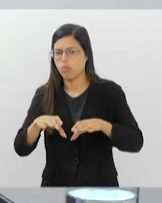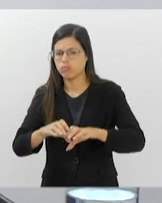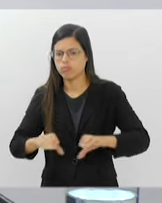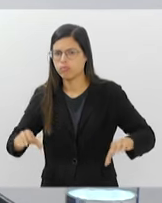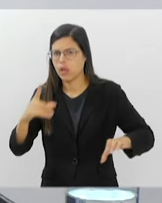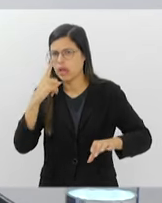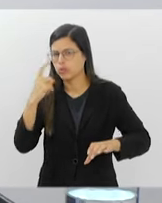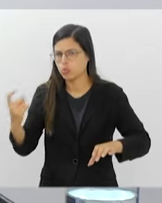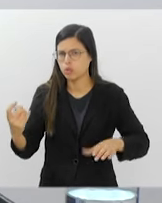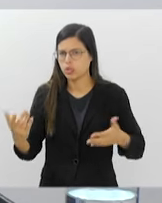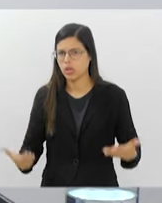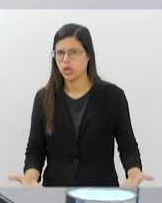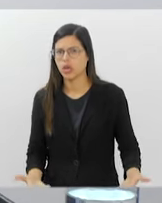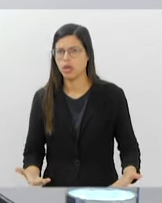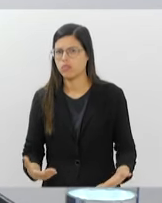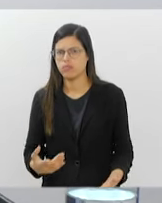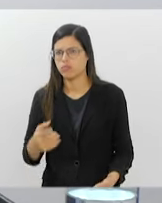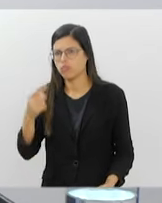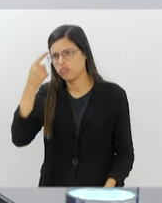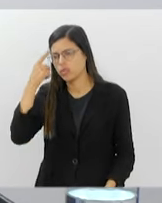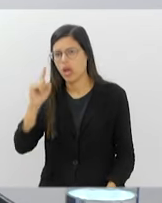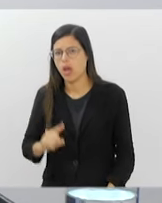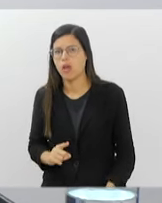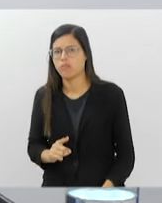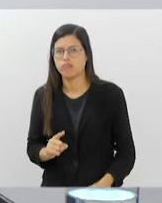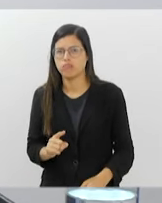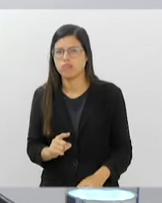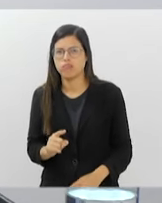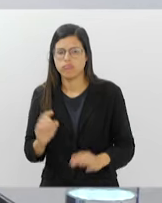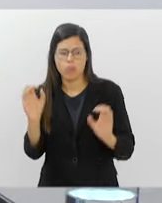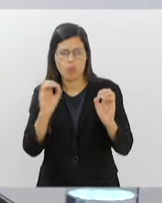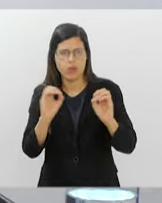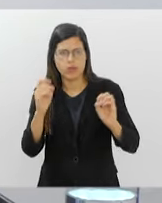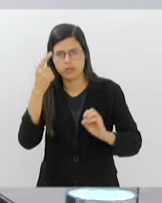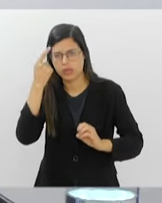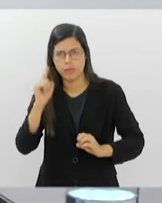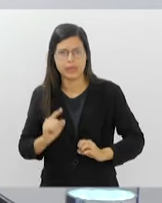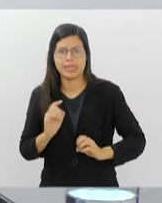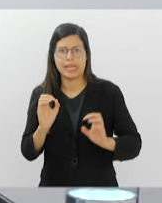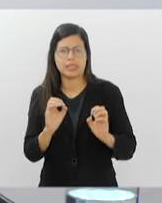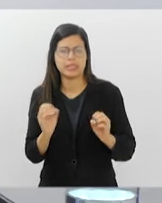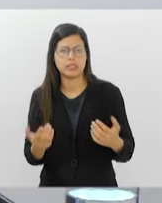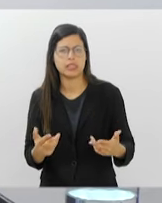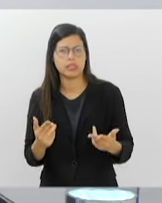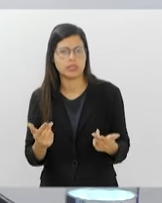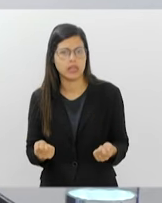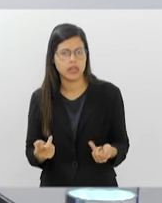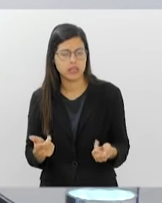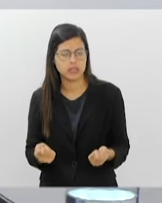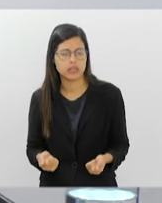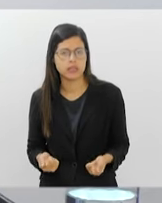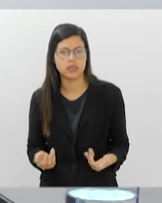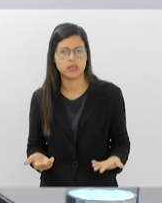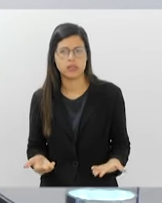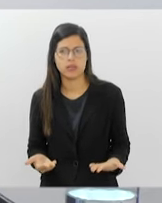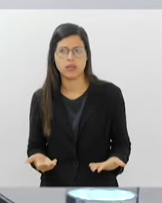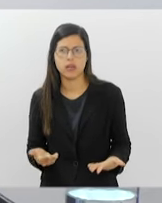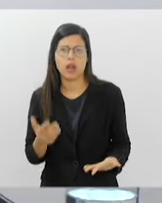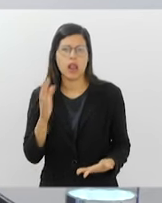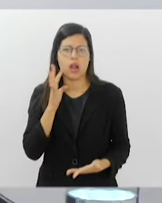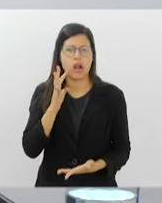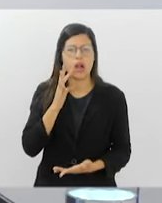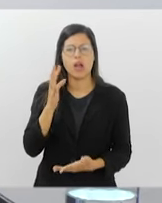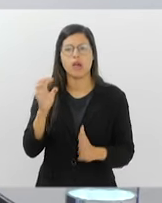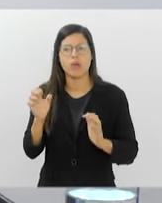sabe ou seja ninguém sabe nada ah muito bonitinho o evento acontecer E aí tem que acontecer da gente tá aqui Val